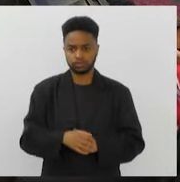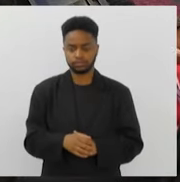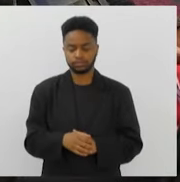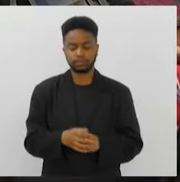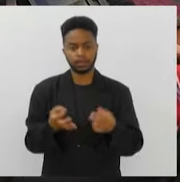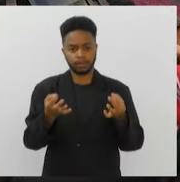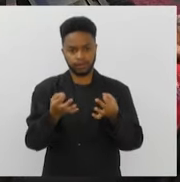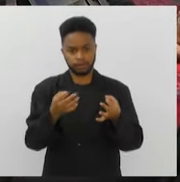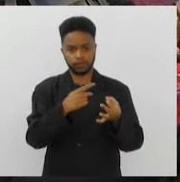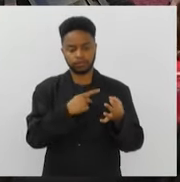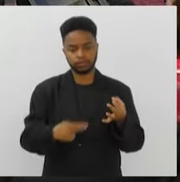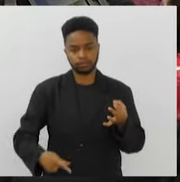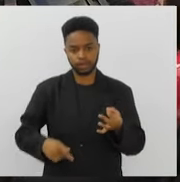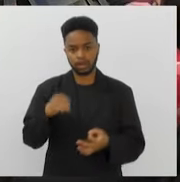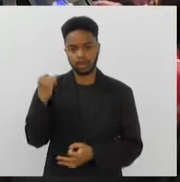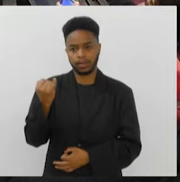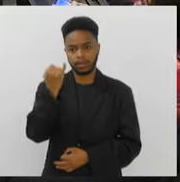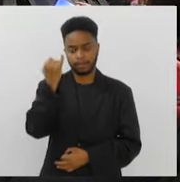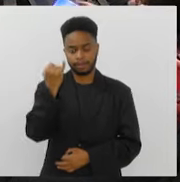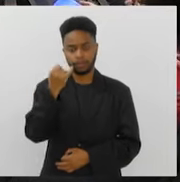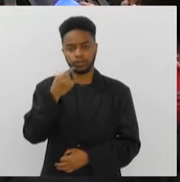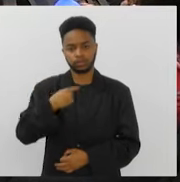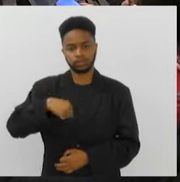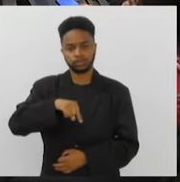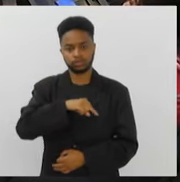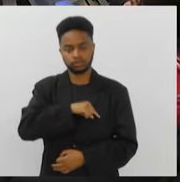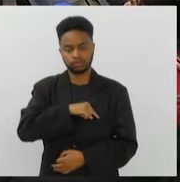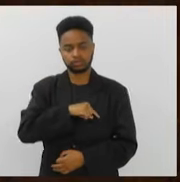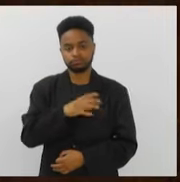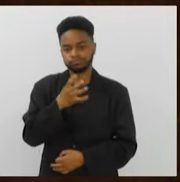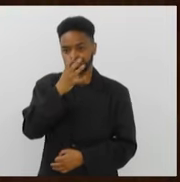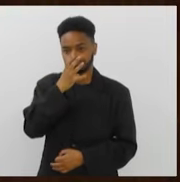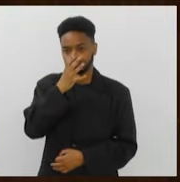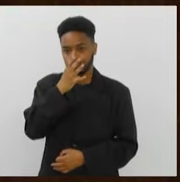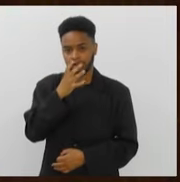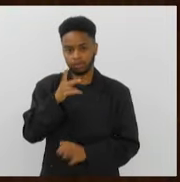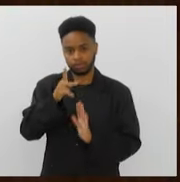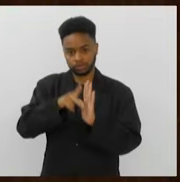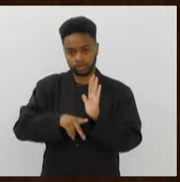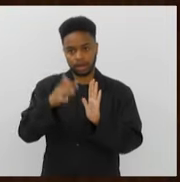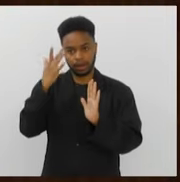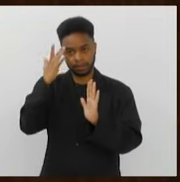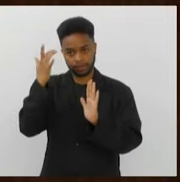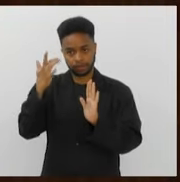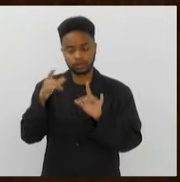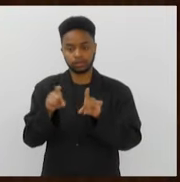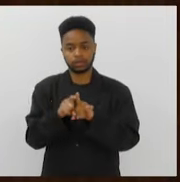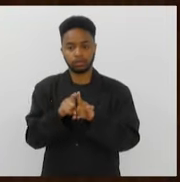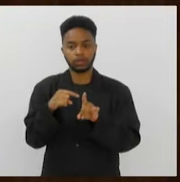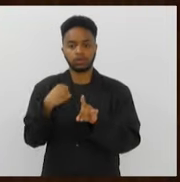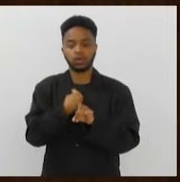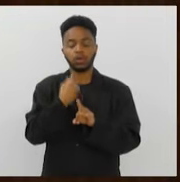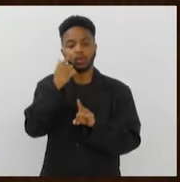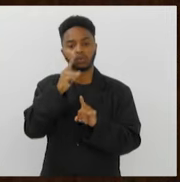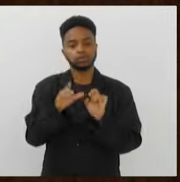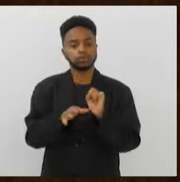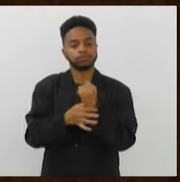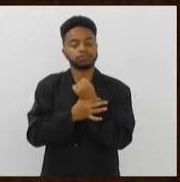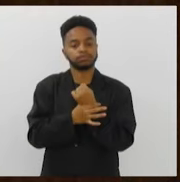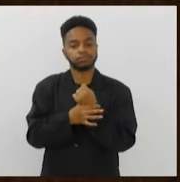Perfeito, senhor presidente. Muito importante a gente poder apreciar o projeto amanhã e assim a gente garantir que a